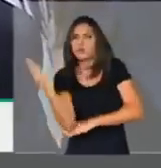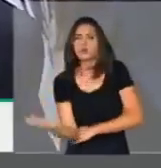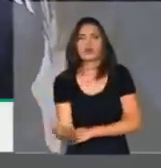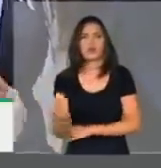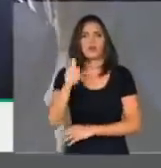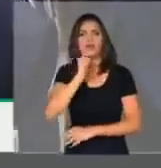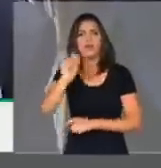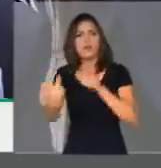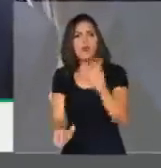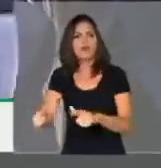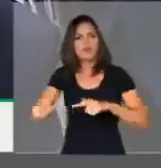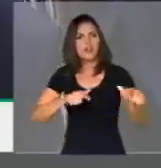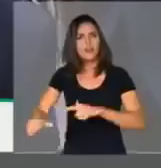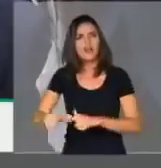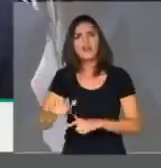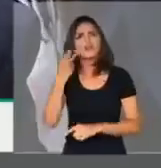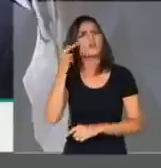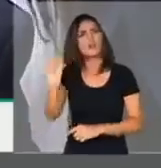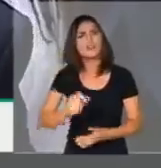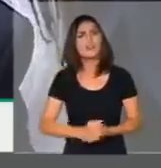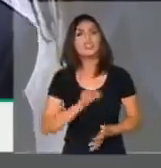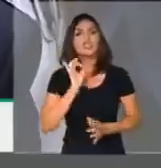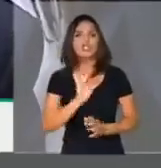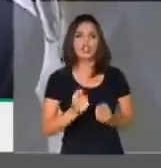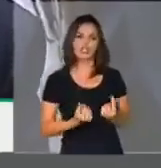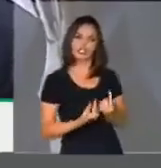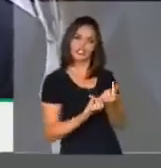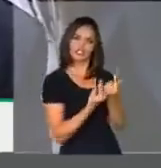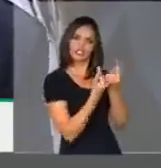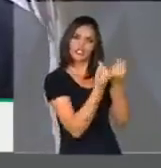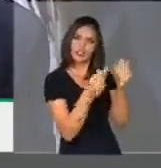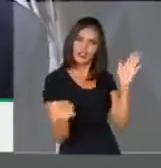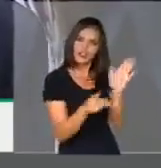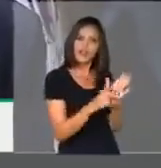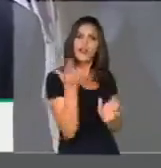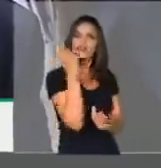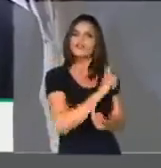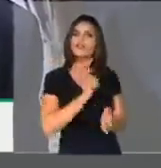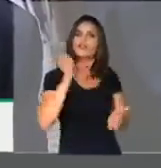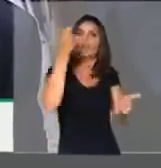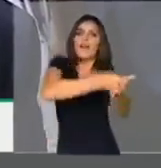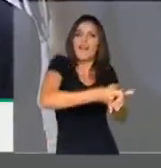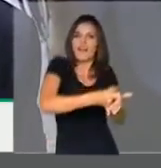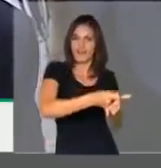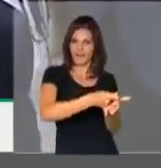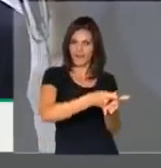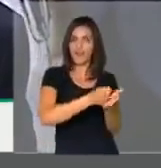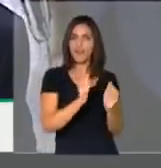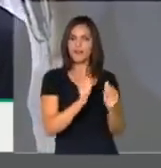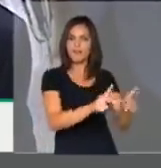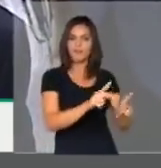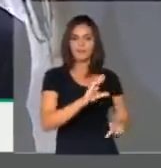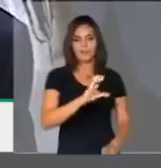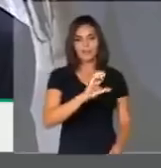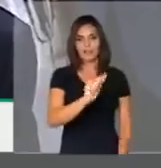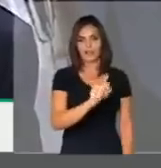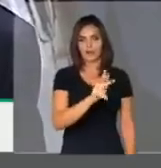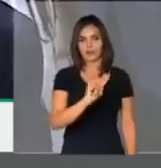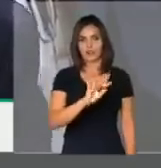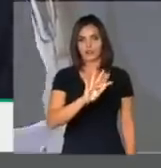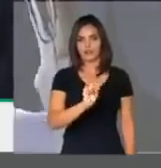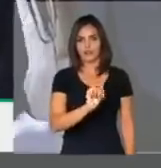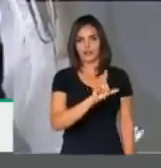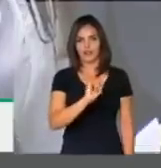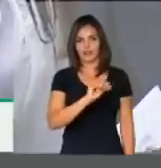financeiro chegar através da capitalização. E mais, atacar os benefícios de prestação